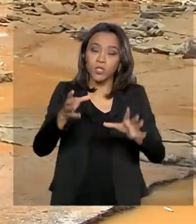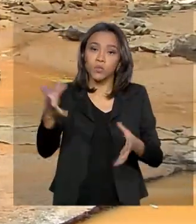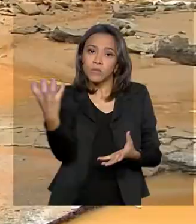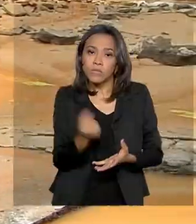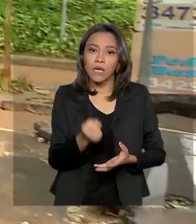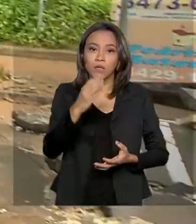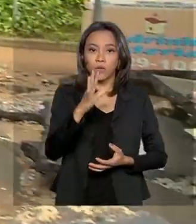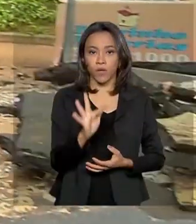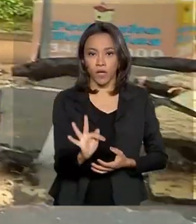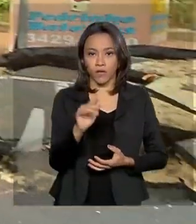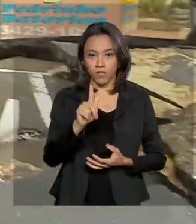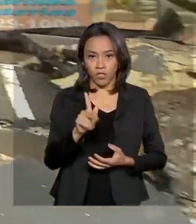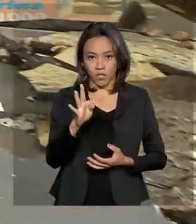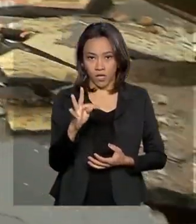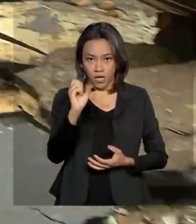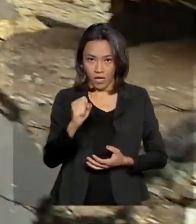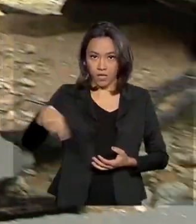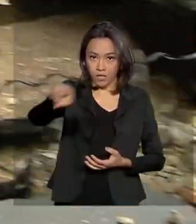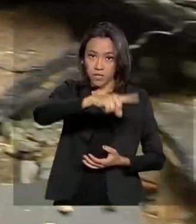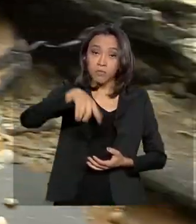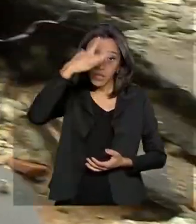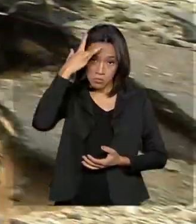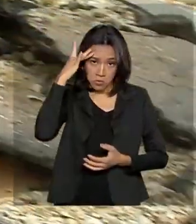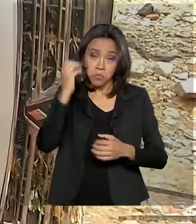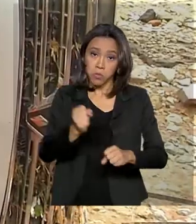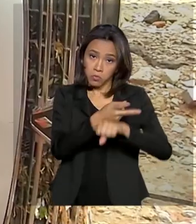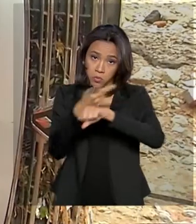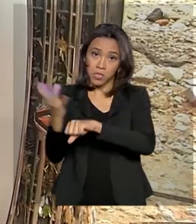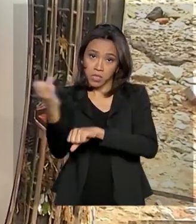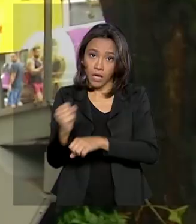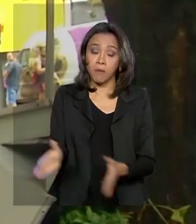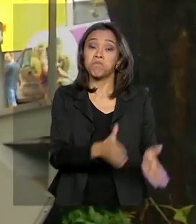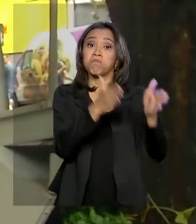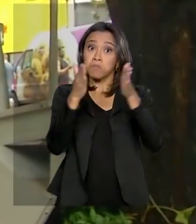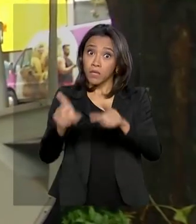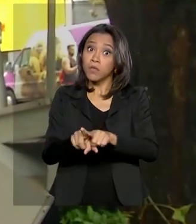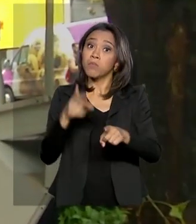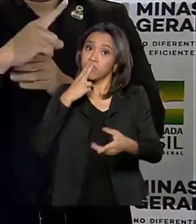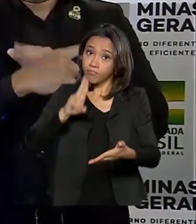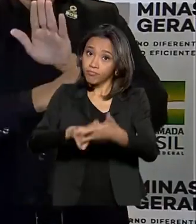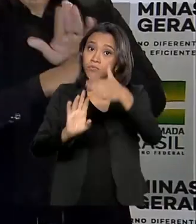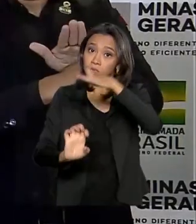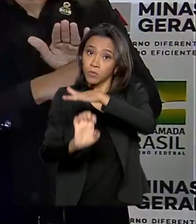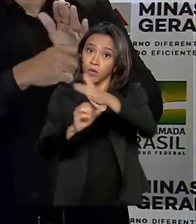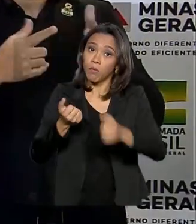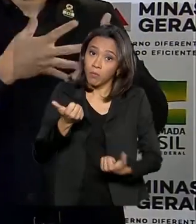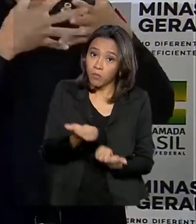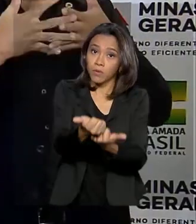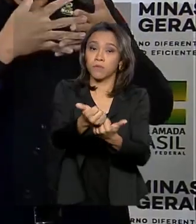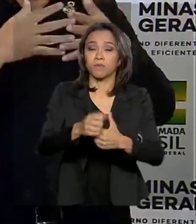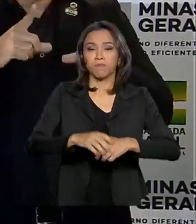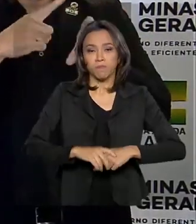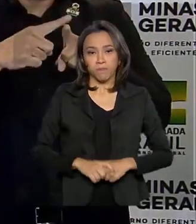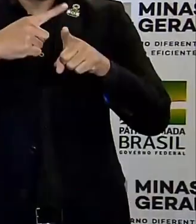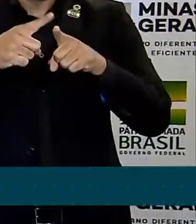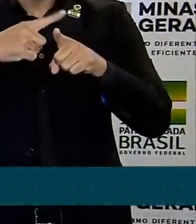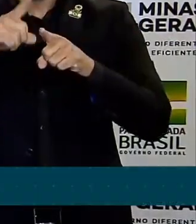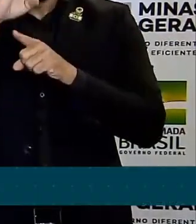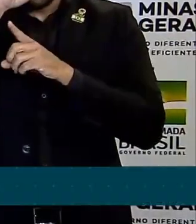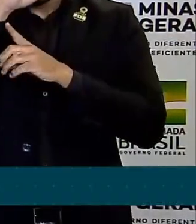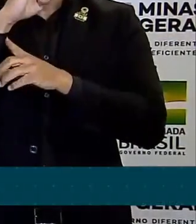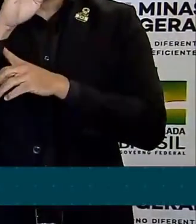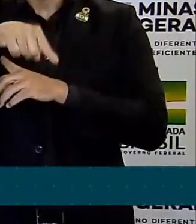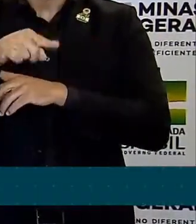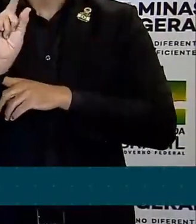trabalhadores das regiões afetadas. Até os correios estão na força-tarefa. Um dos grandes problemas no momento como